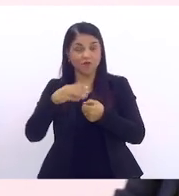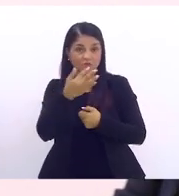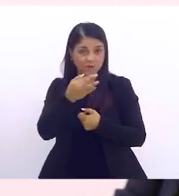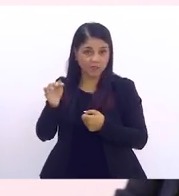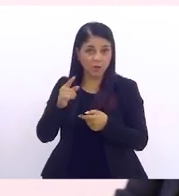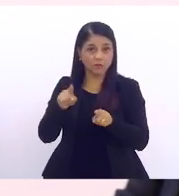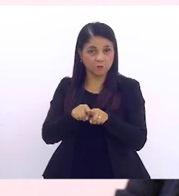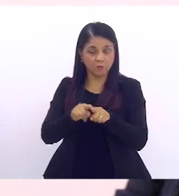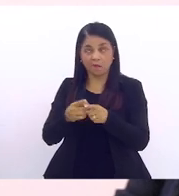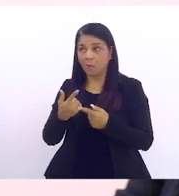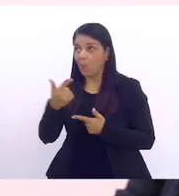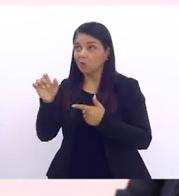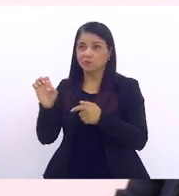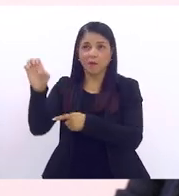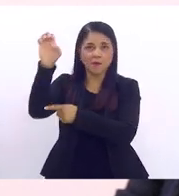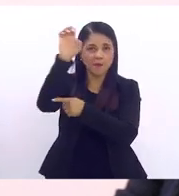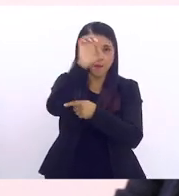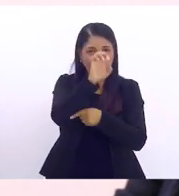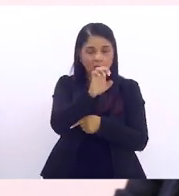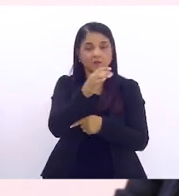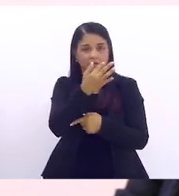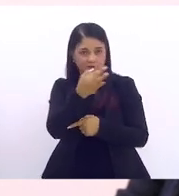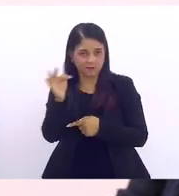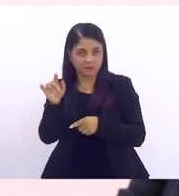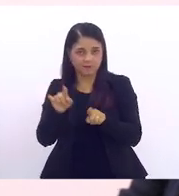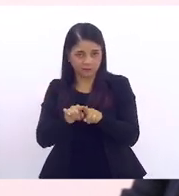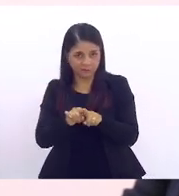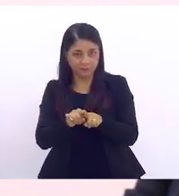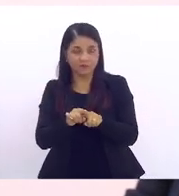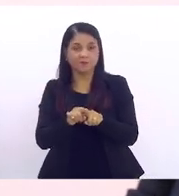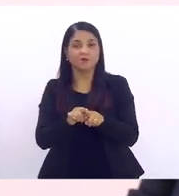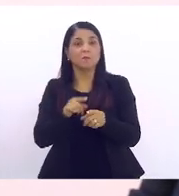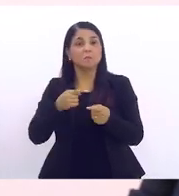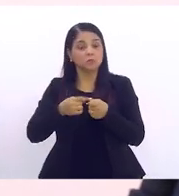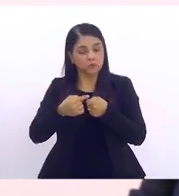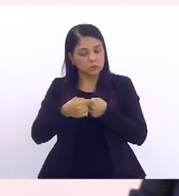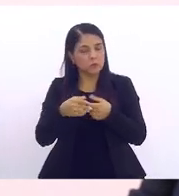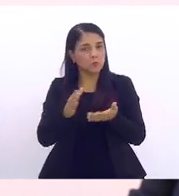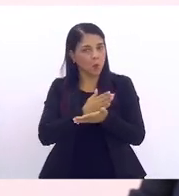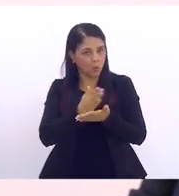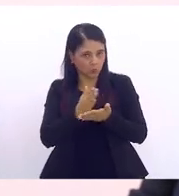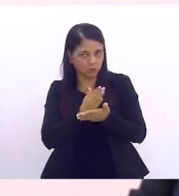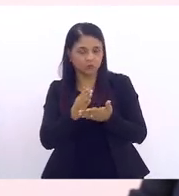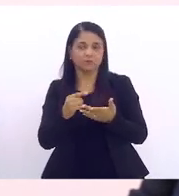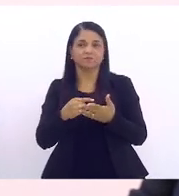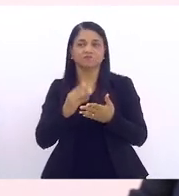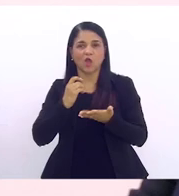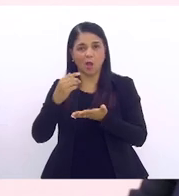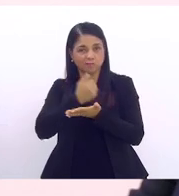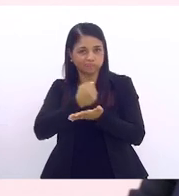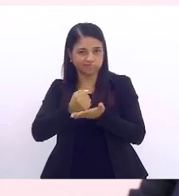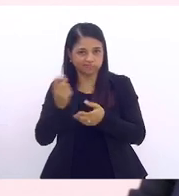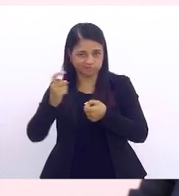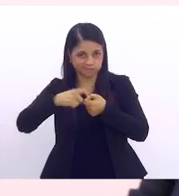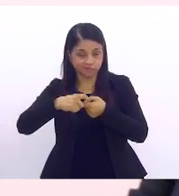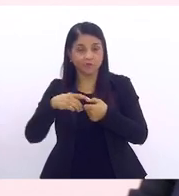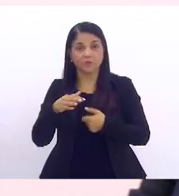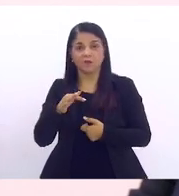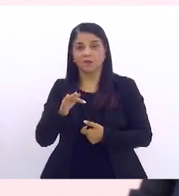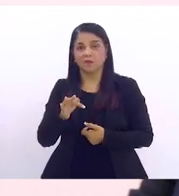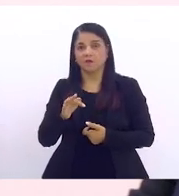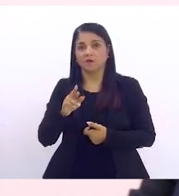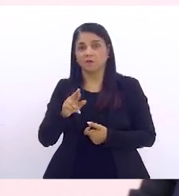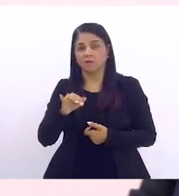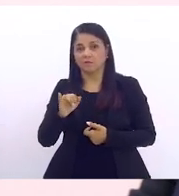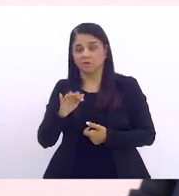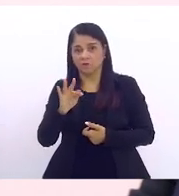mas de outros estados eh da Federação e também alguns eh municípios eh o free Flow no mundo ele é usado